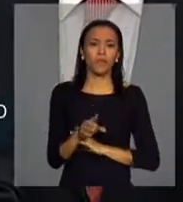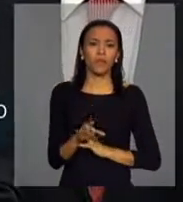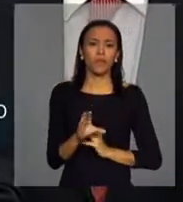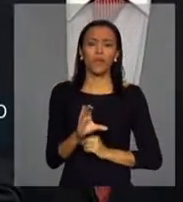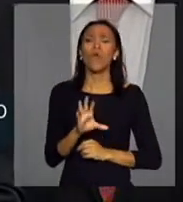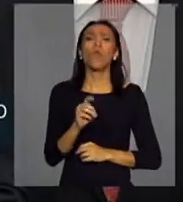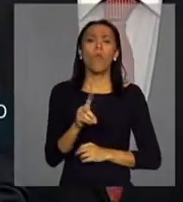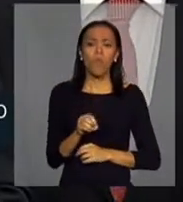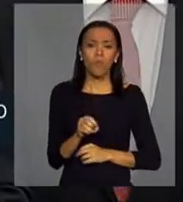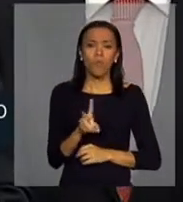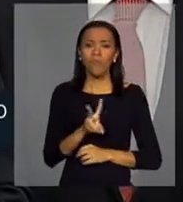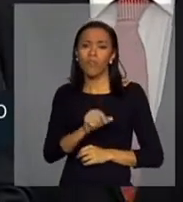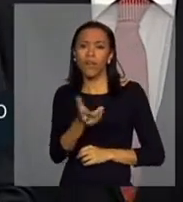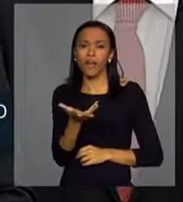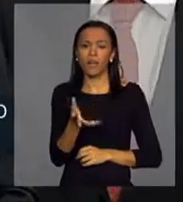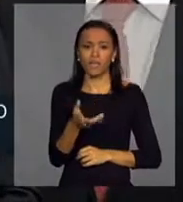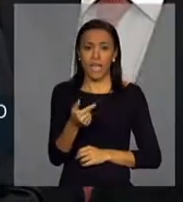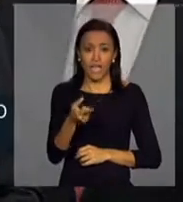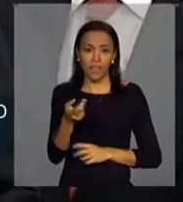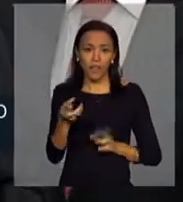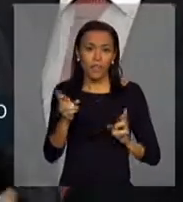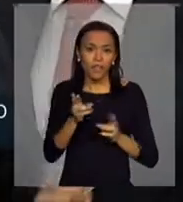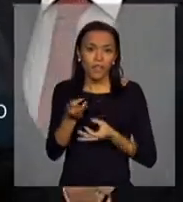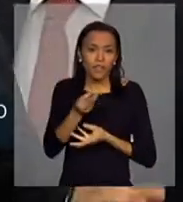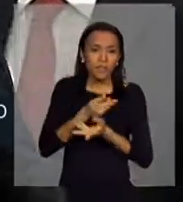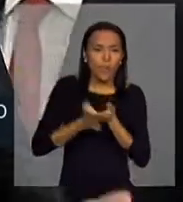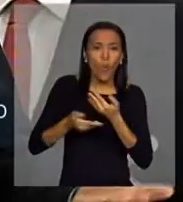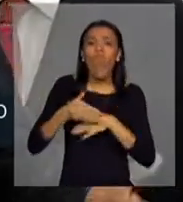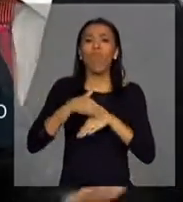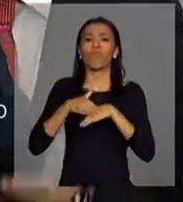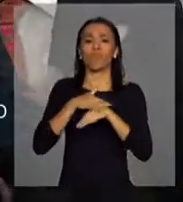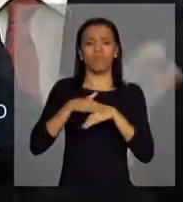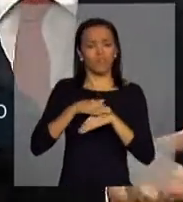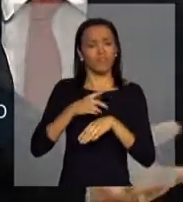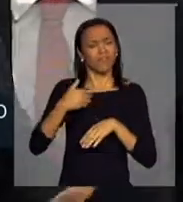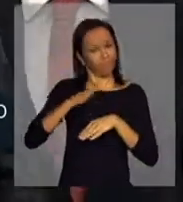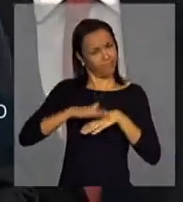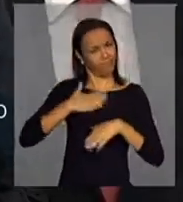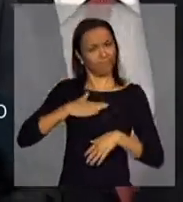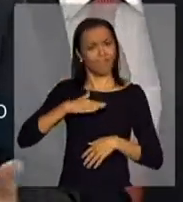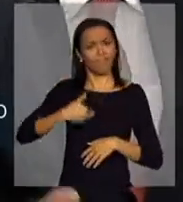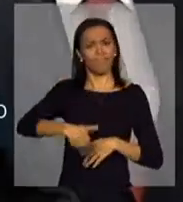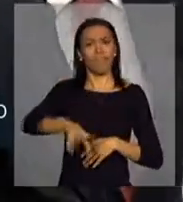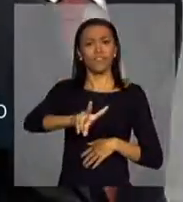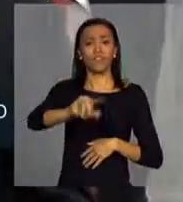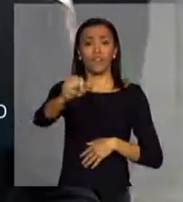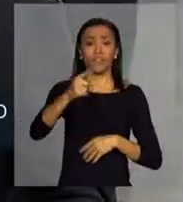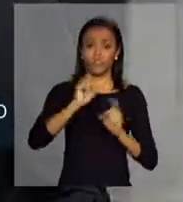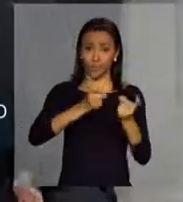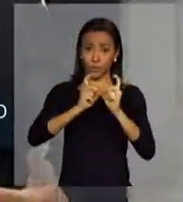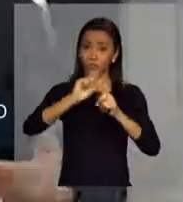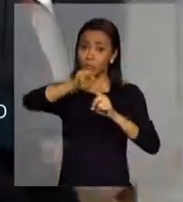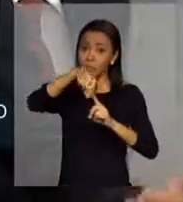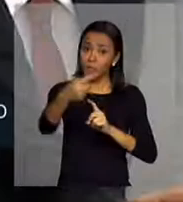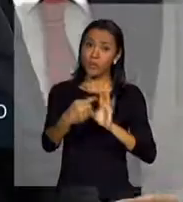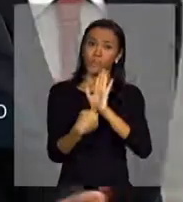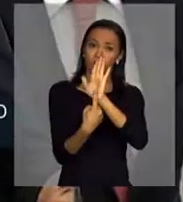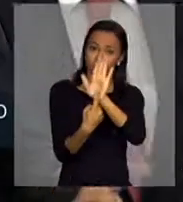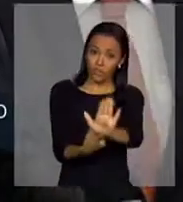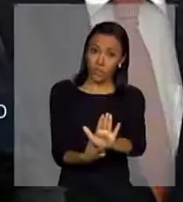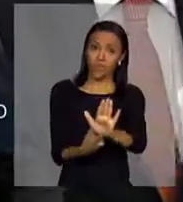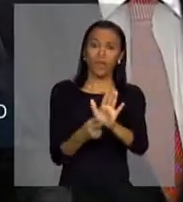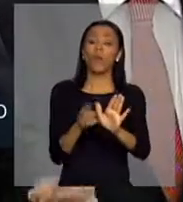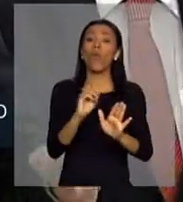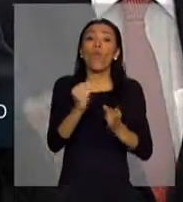como é que vai ser essa negociação para não ter... Não, aí nós vamos discutir e nós vamos apresentar posteriormente, tecnicamente,